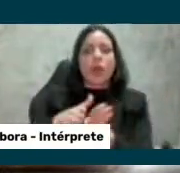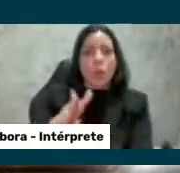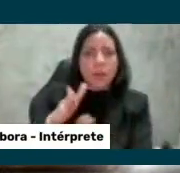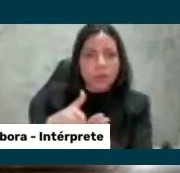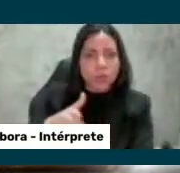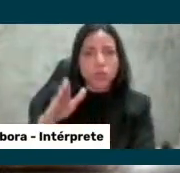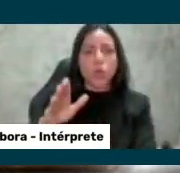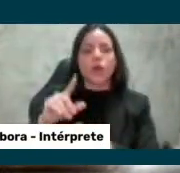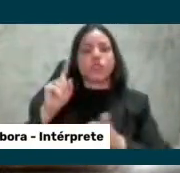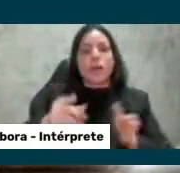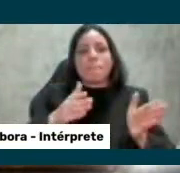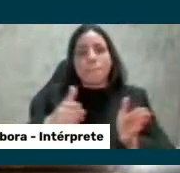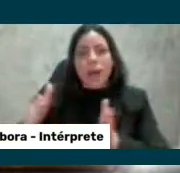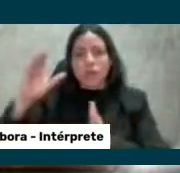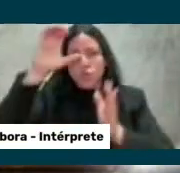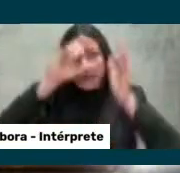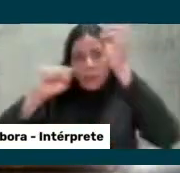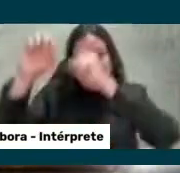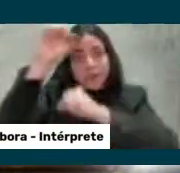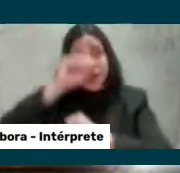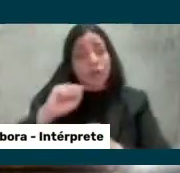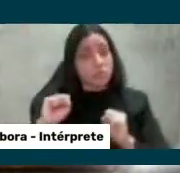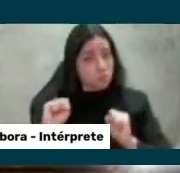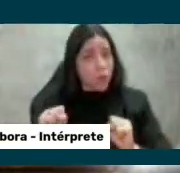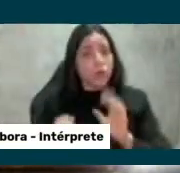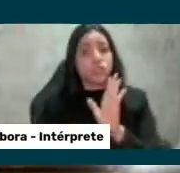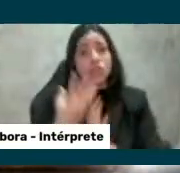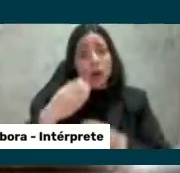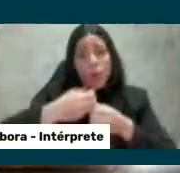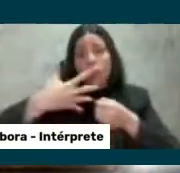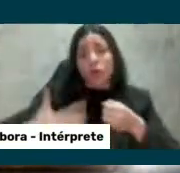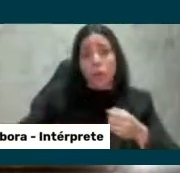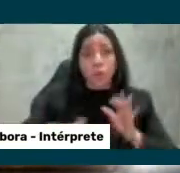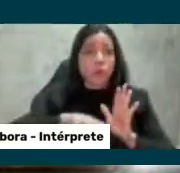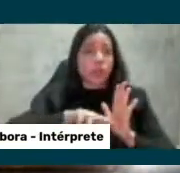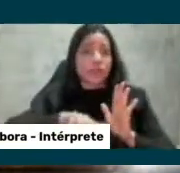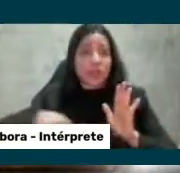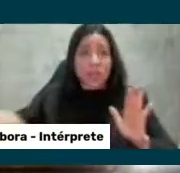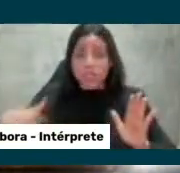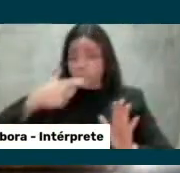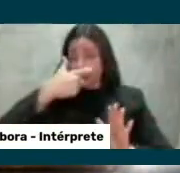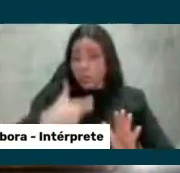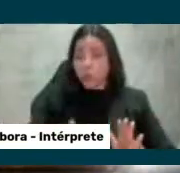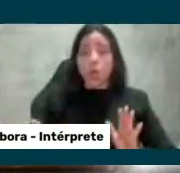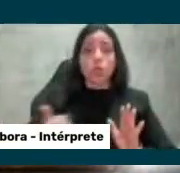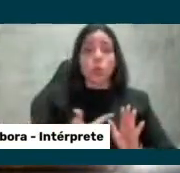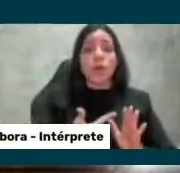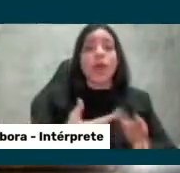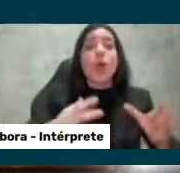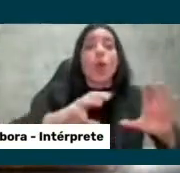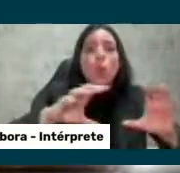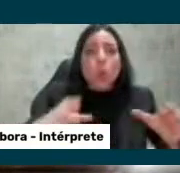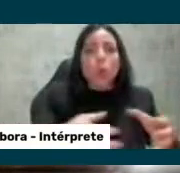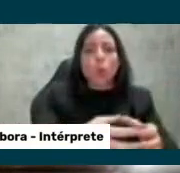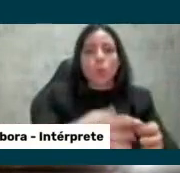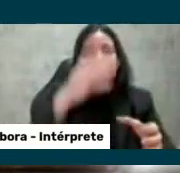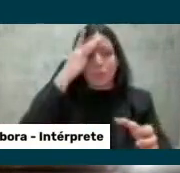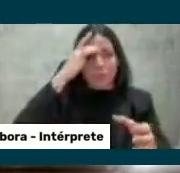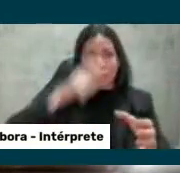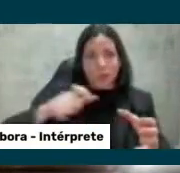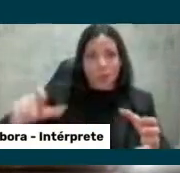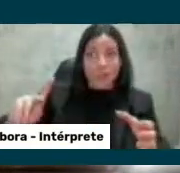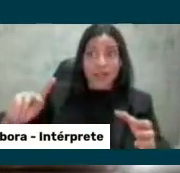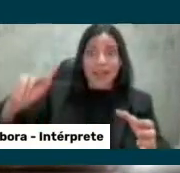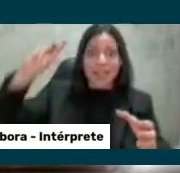gerar conteúdos muito mais específicos para aquele indivíduo do que para aquele conjunto de pessoas apenas, como já fazíamos há muito tempo